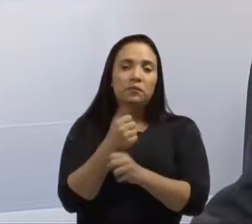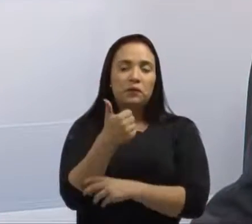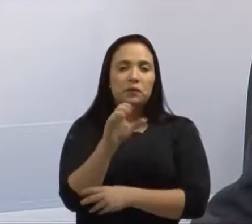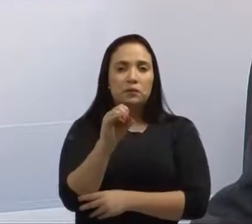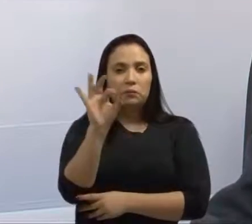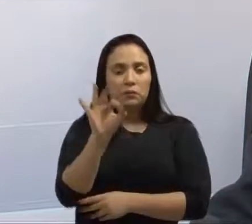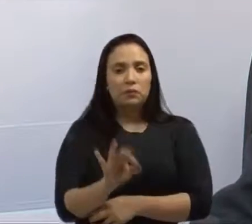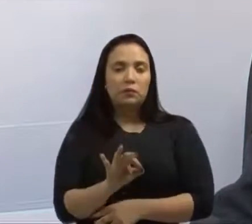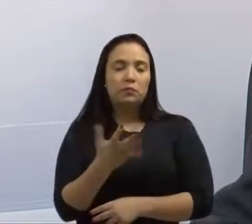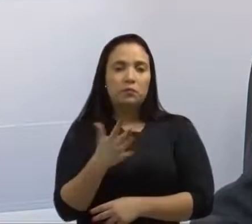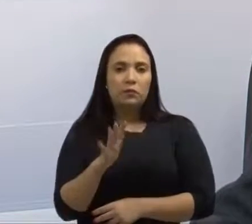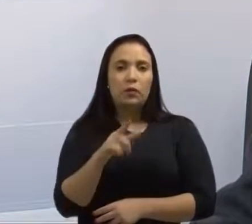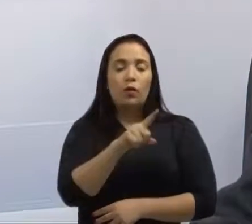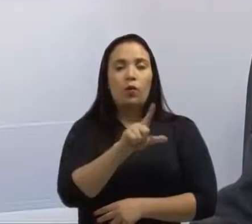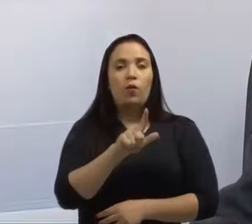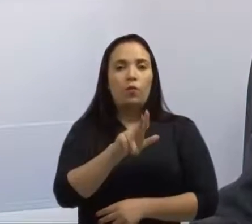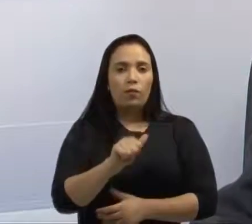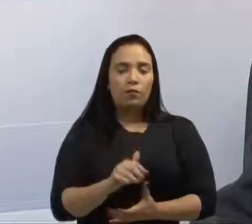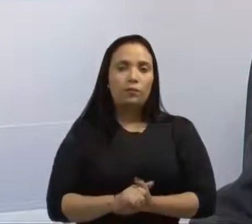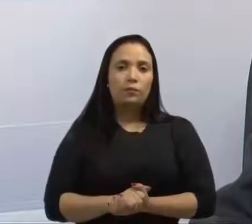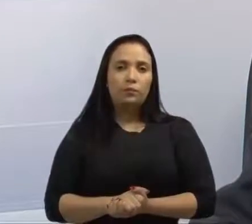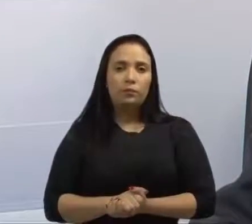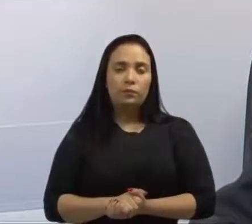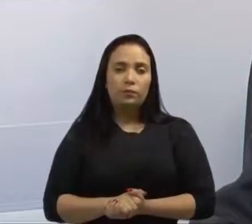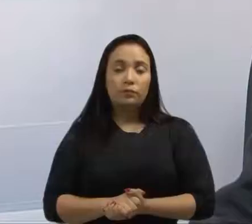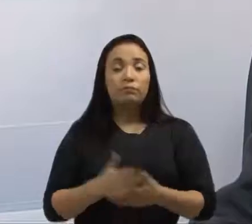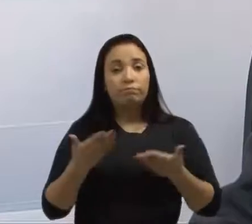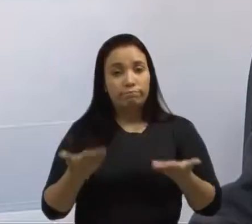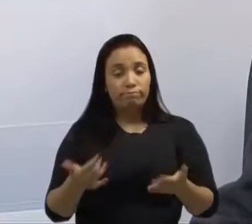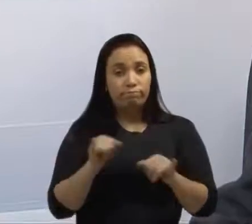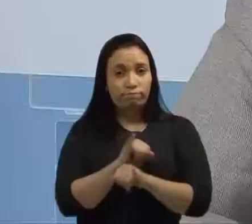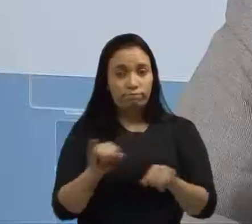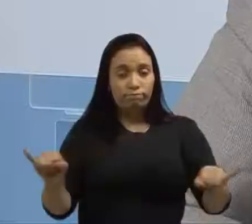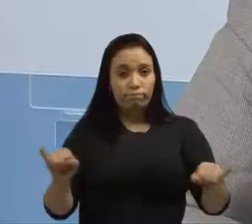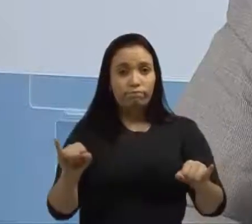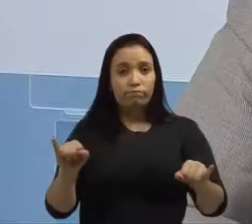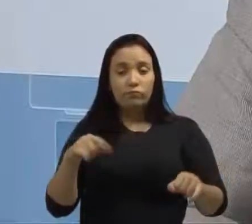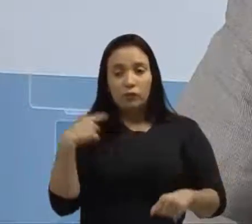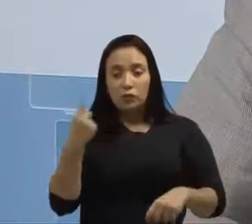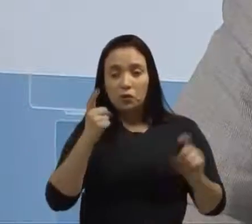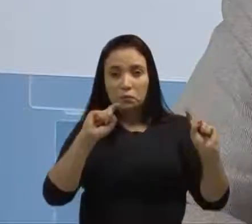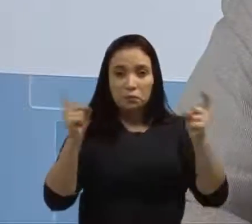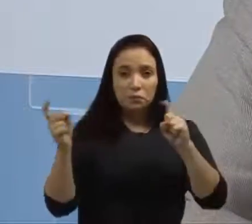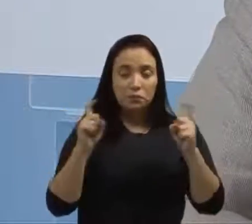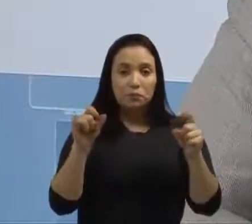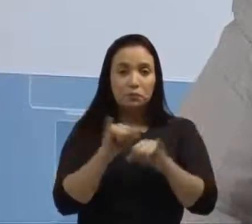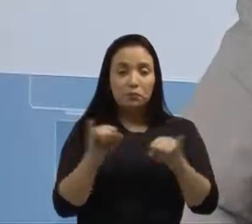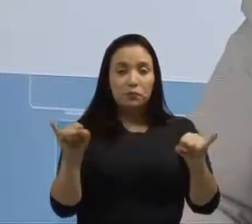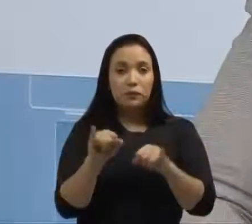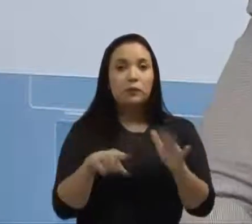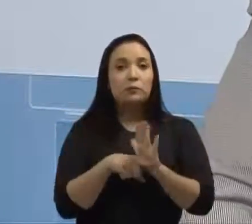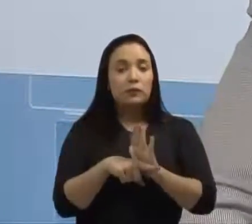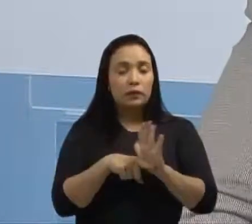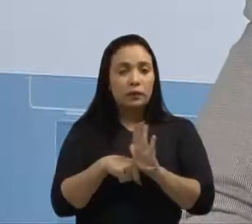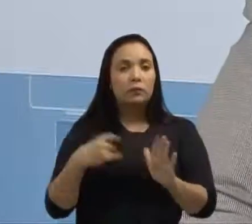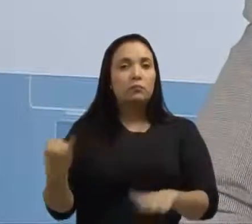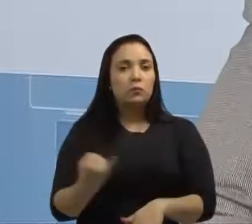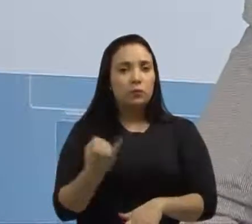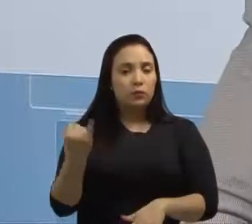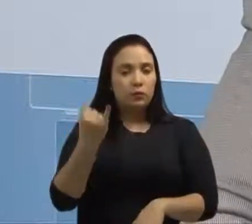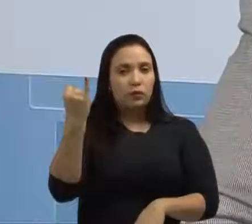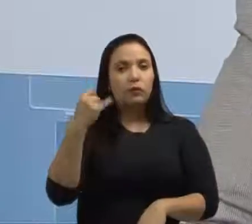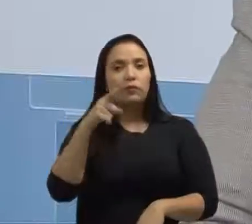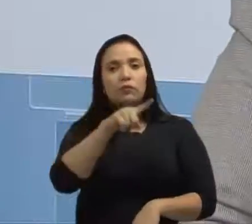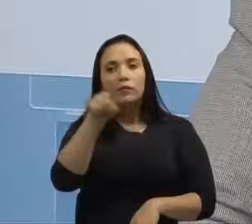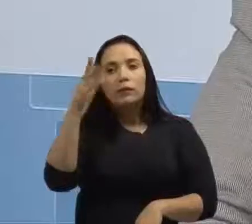votos do Lula. Tá certo. Dito isso, análise feita da pesquisa, importante, por sinal,